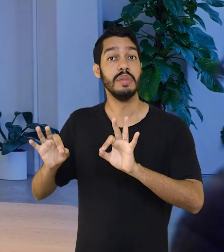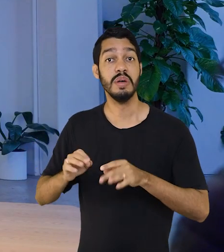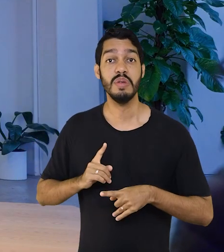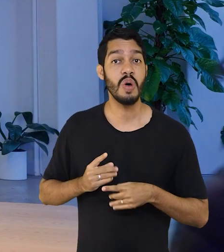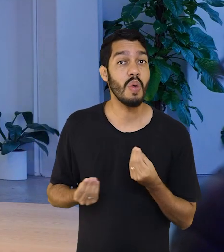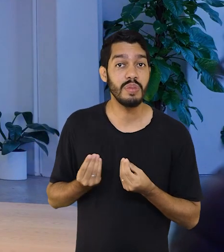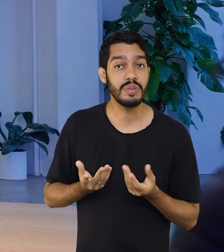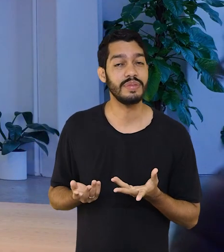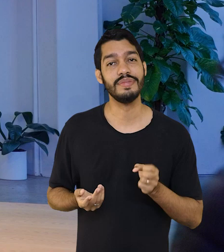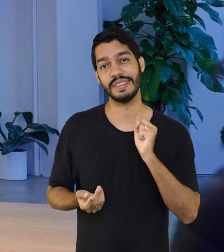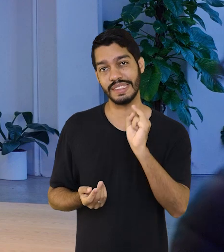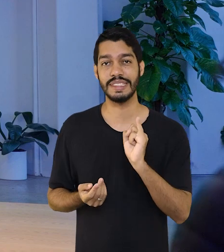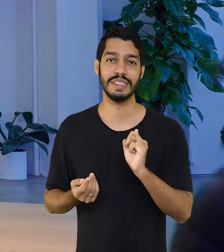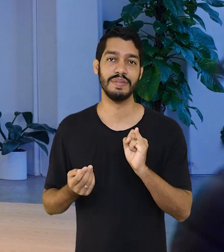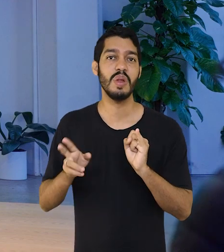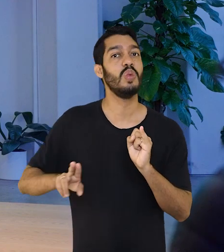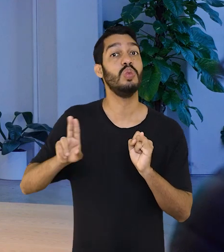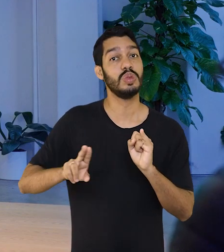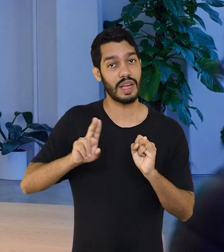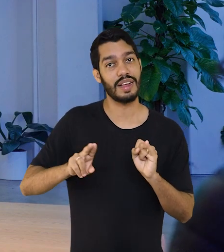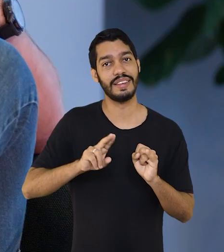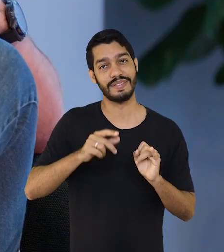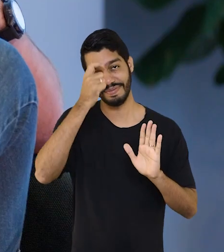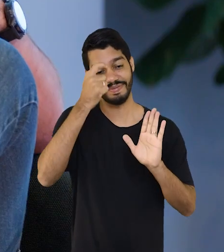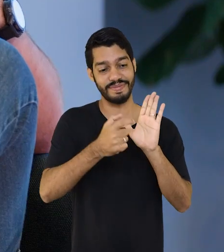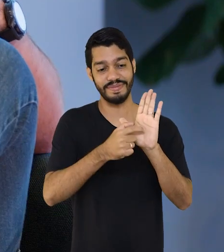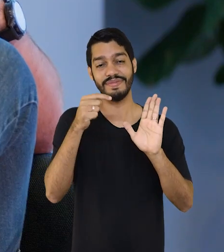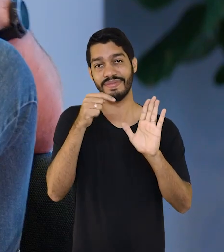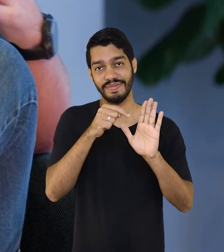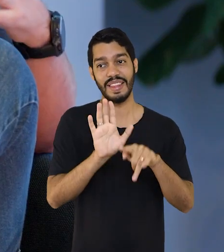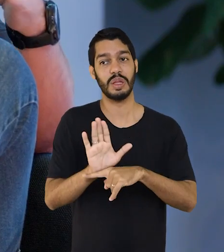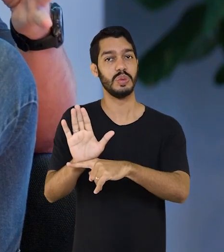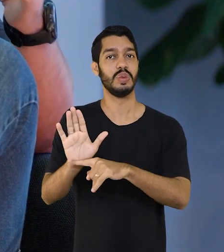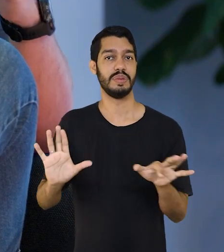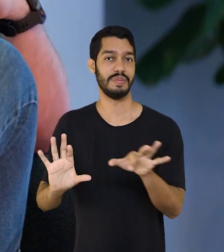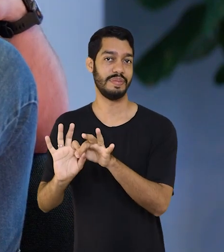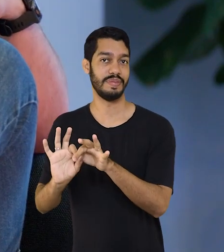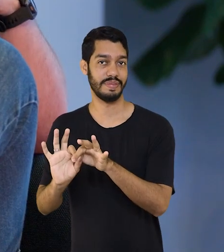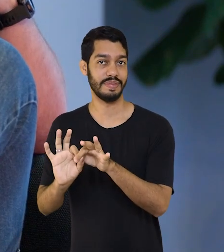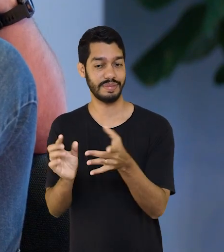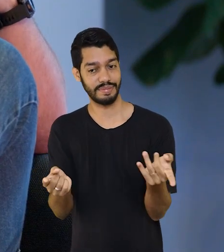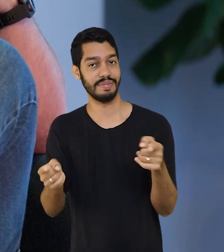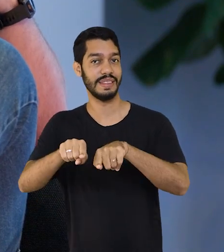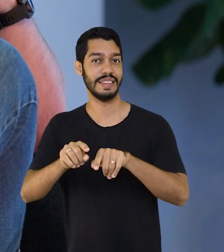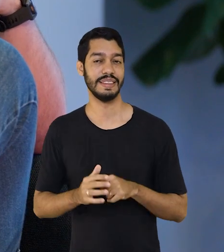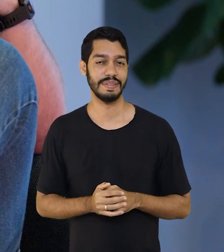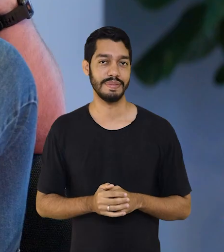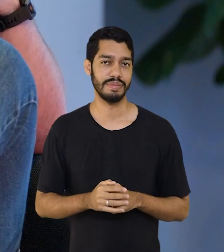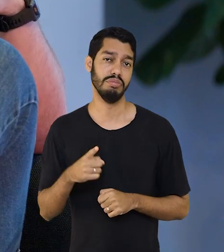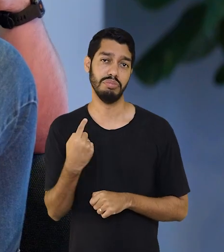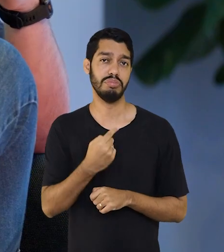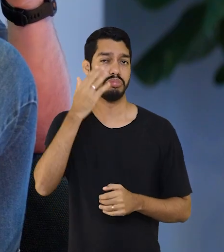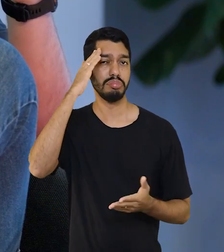excelência se utilizar a inteligência artificial como um aliado nessa jornada, né? Mas